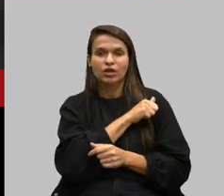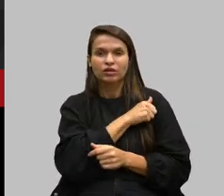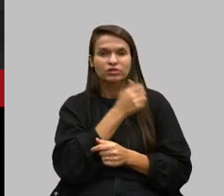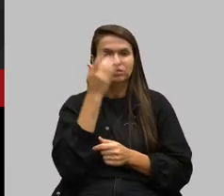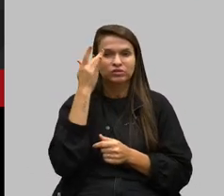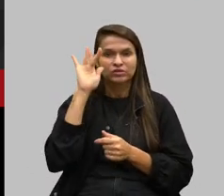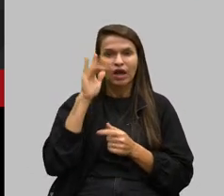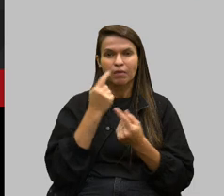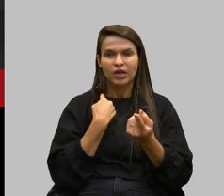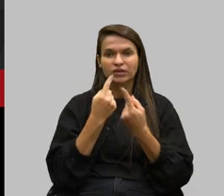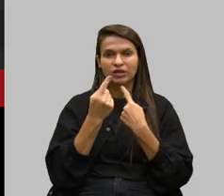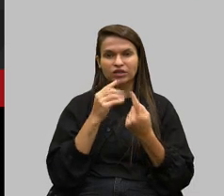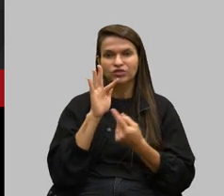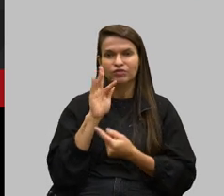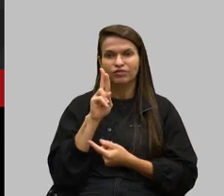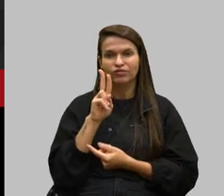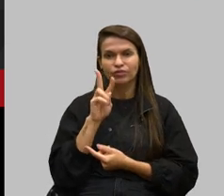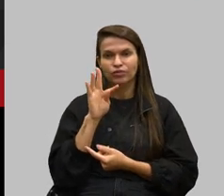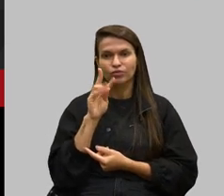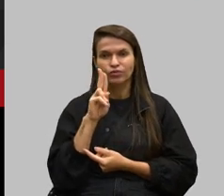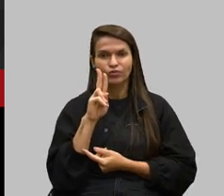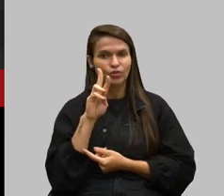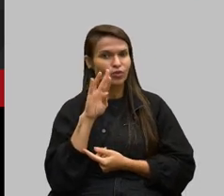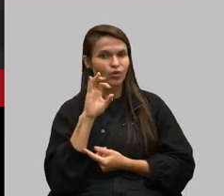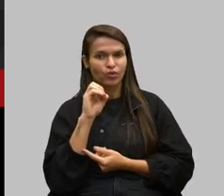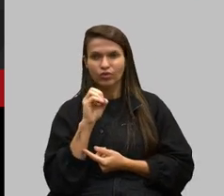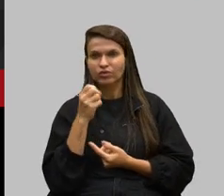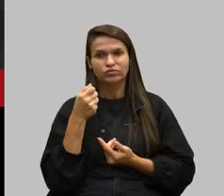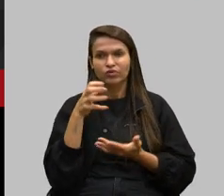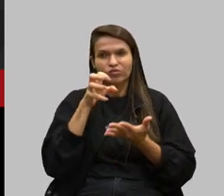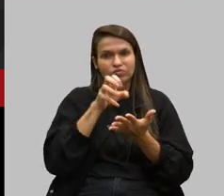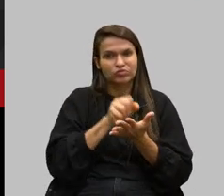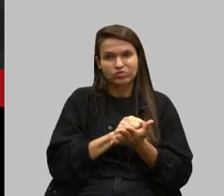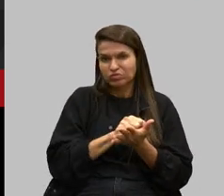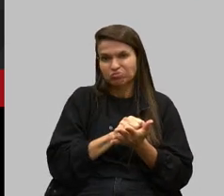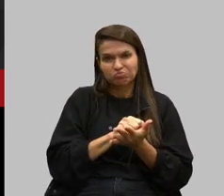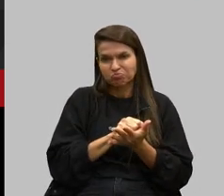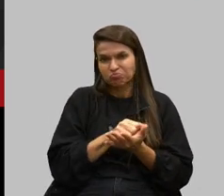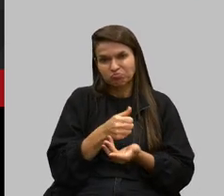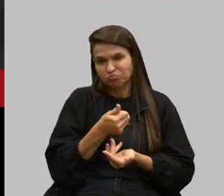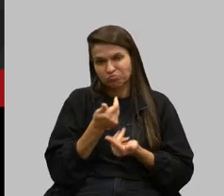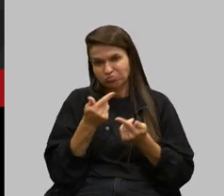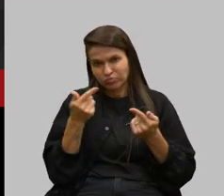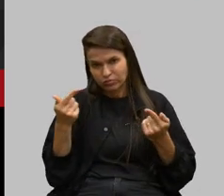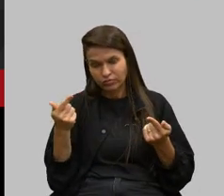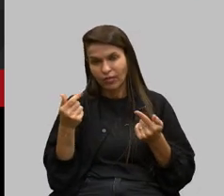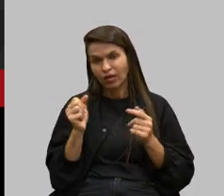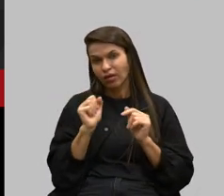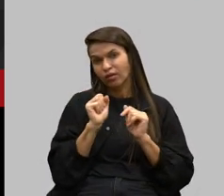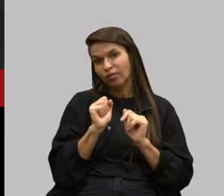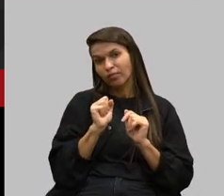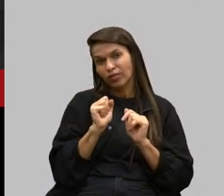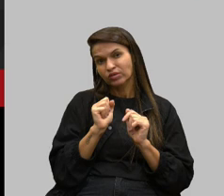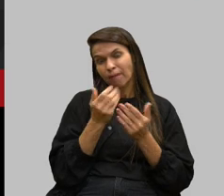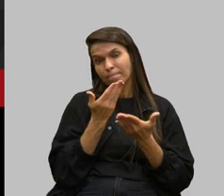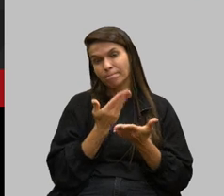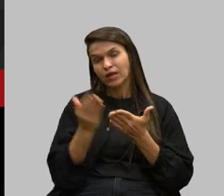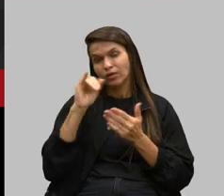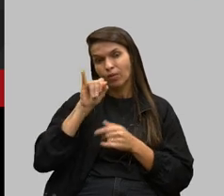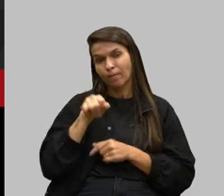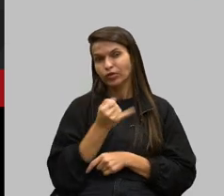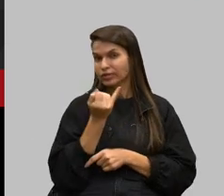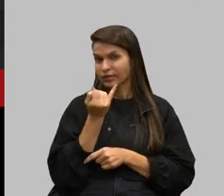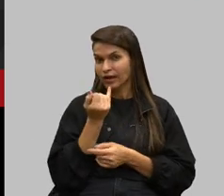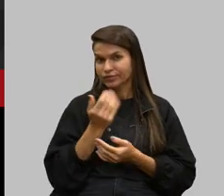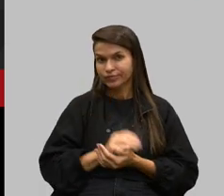futuro certamente não não se inscreverá no de futuro e pode ter e eh e pode estar perdendo uma oportunidade